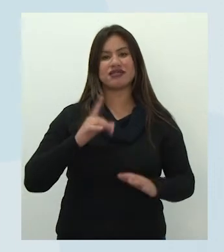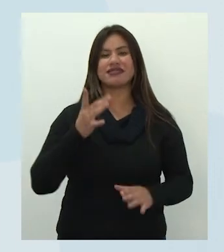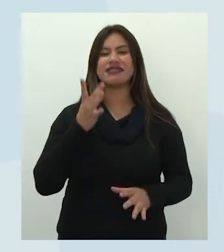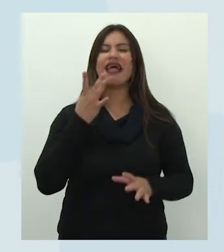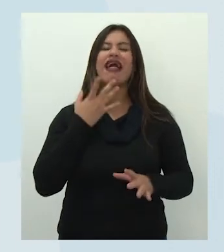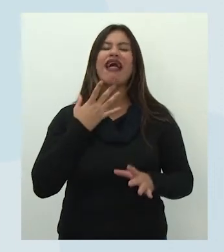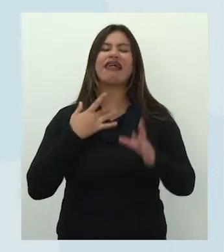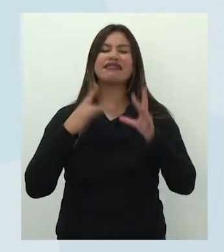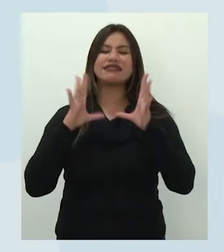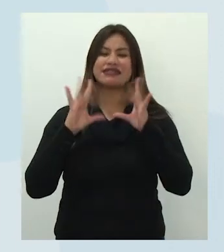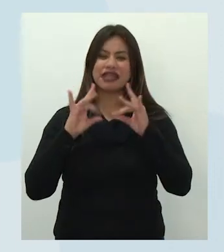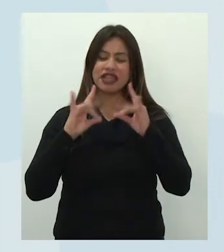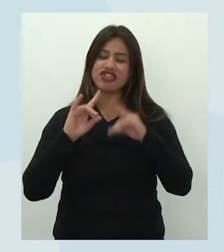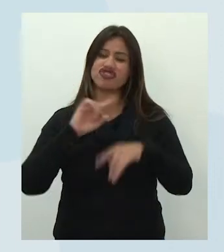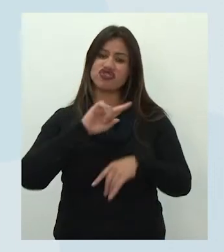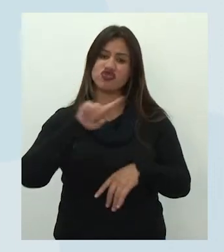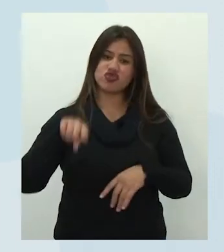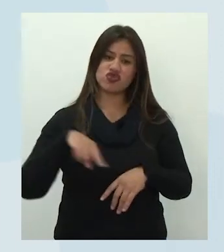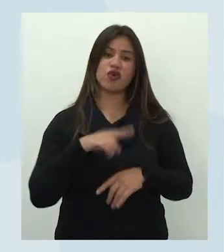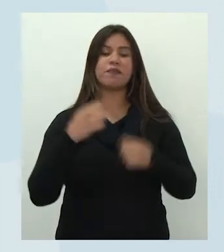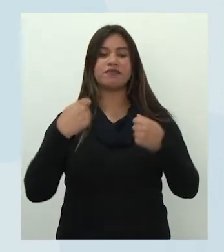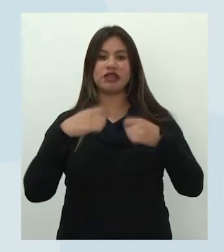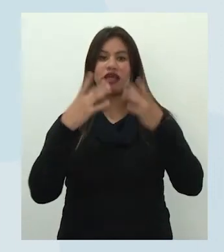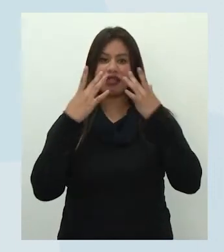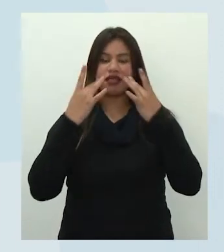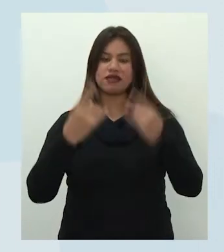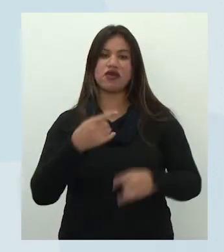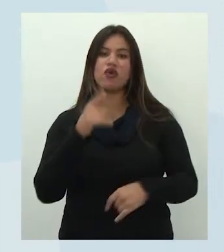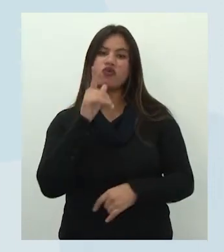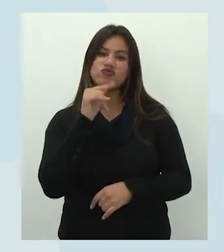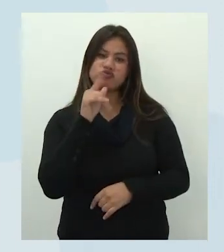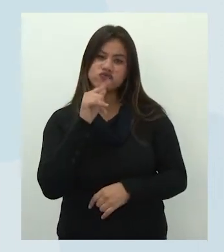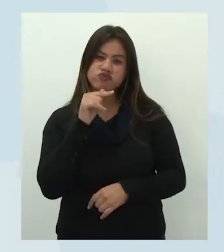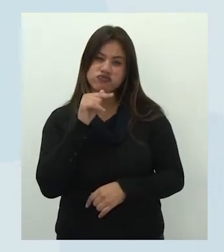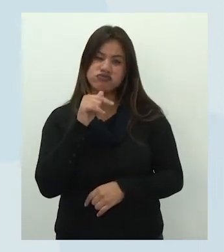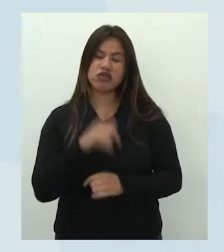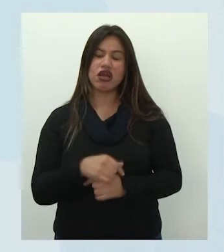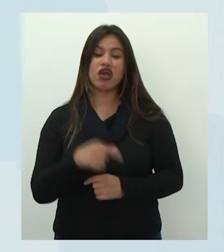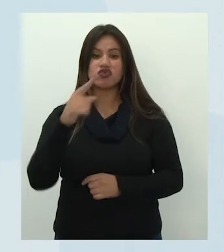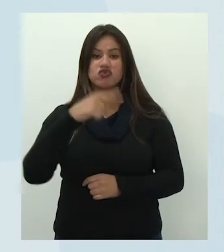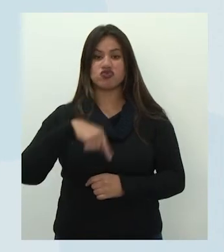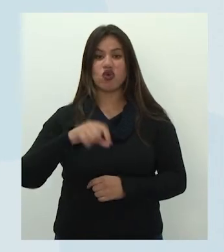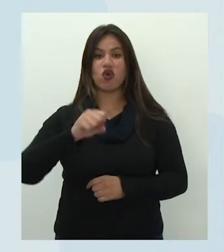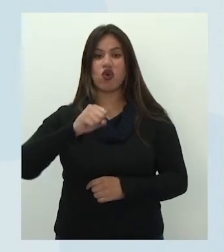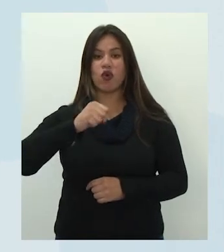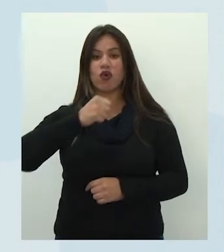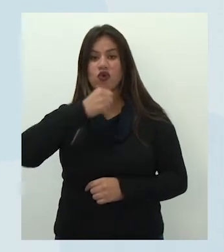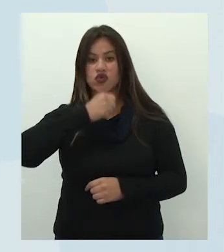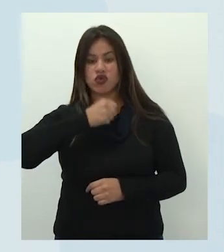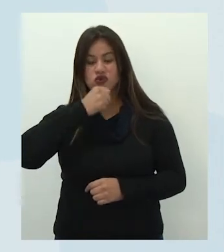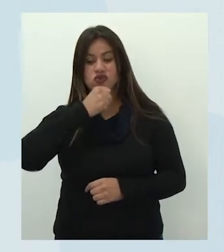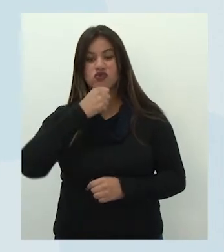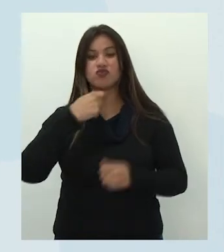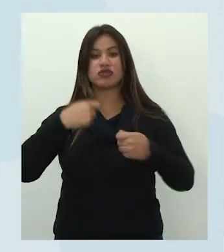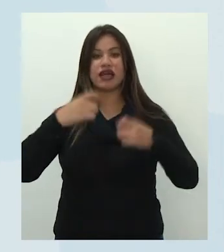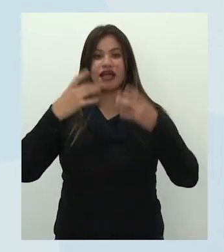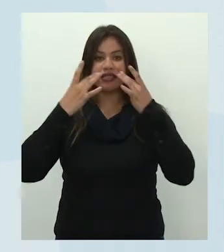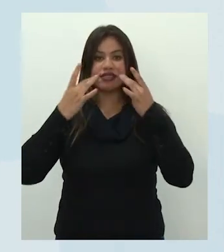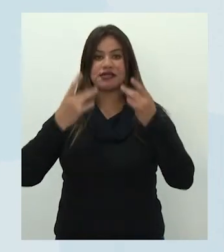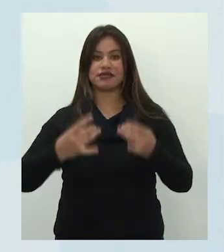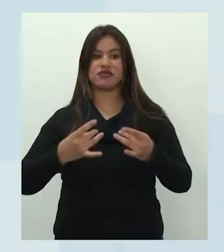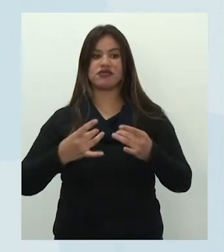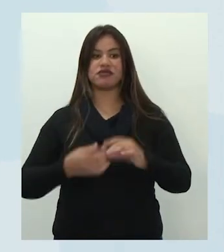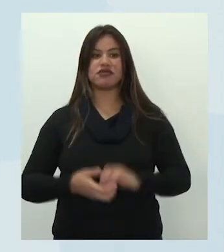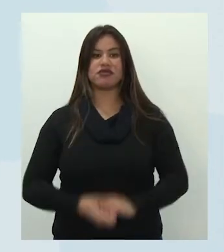nós sempre temos que ter atenção com isso. Nós que já somos idosos, temos que prestar atenção